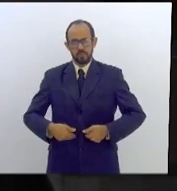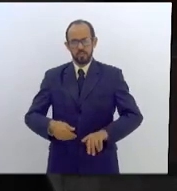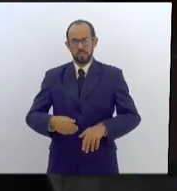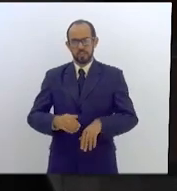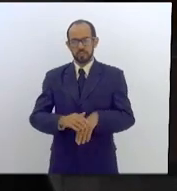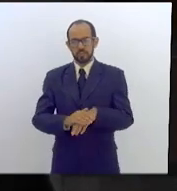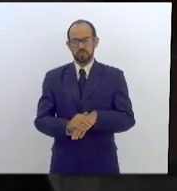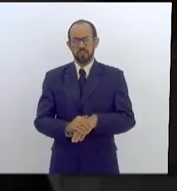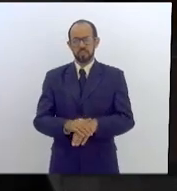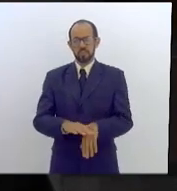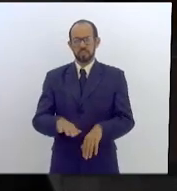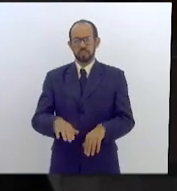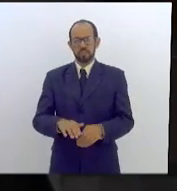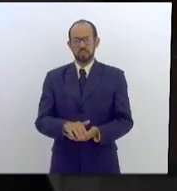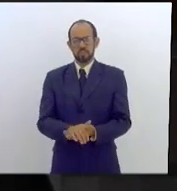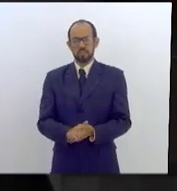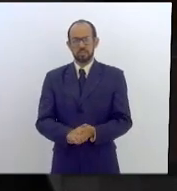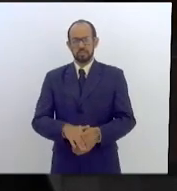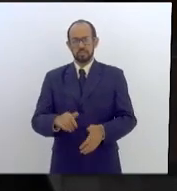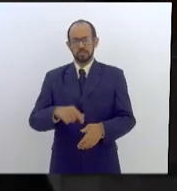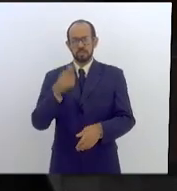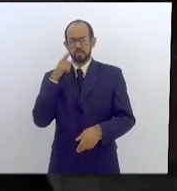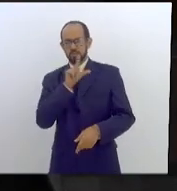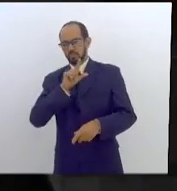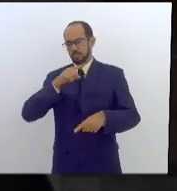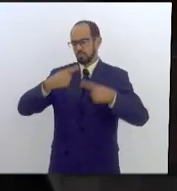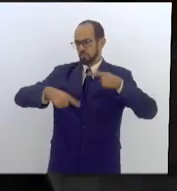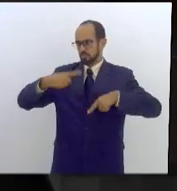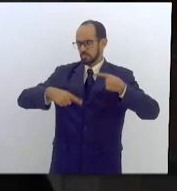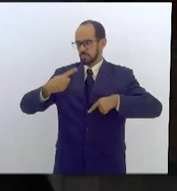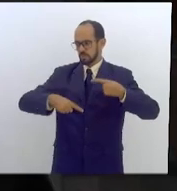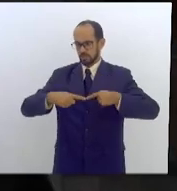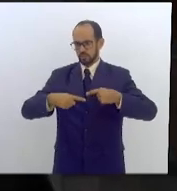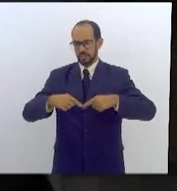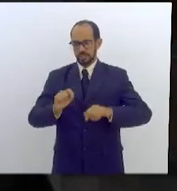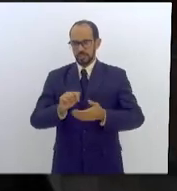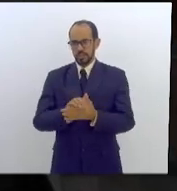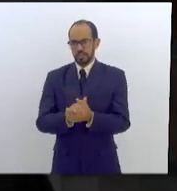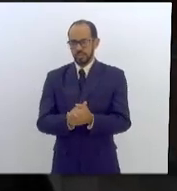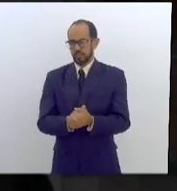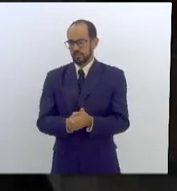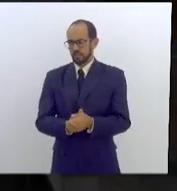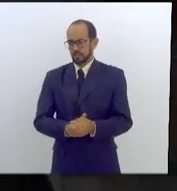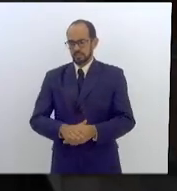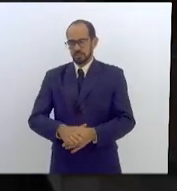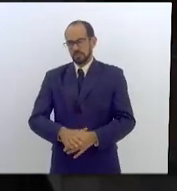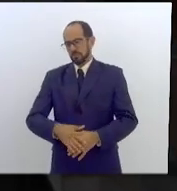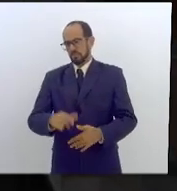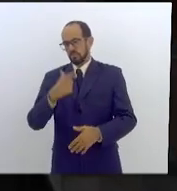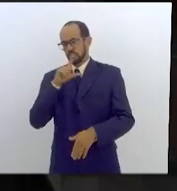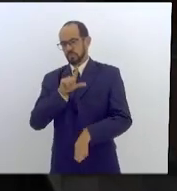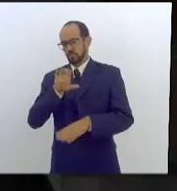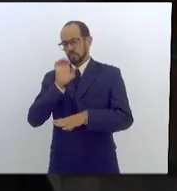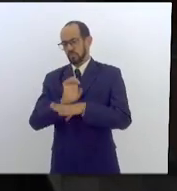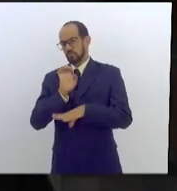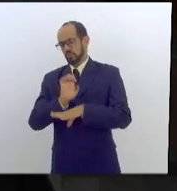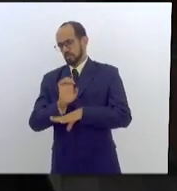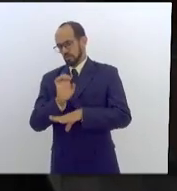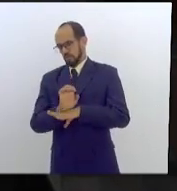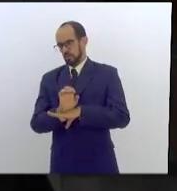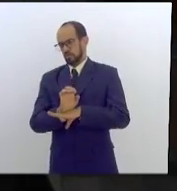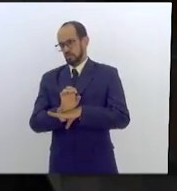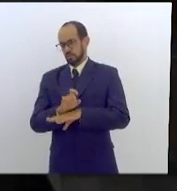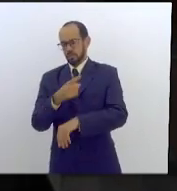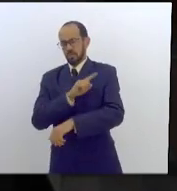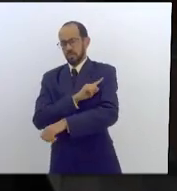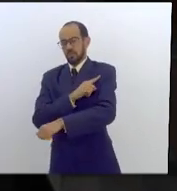queira políticas públicas para que a gente possa atender um estado que seja